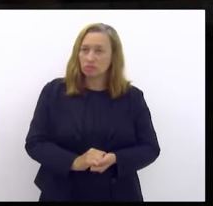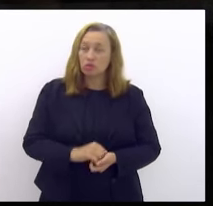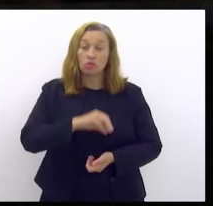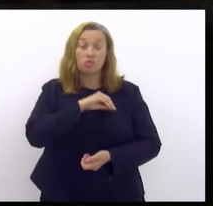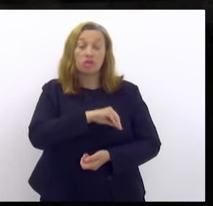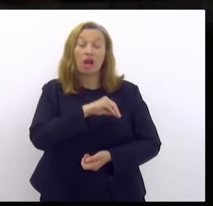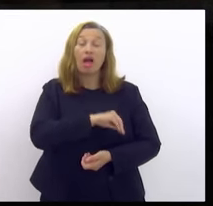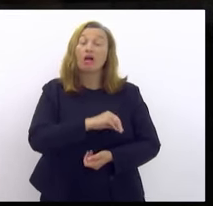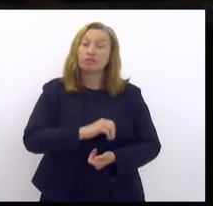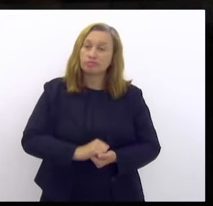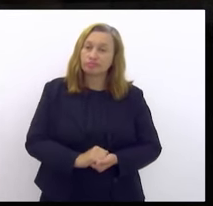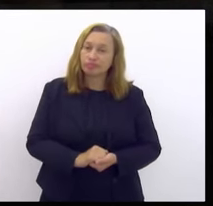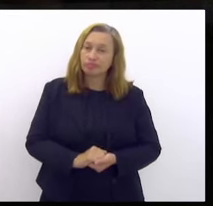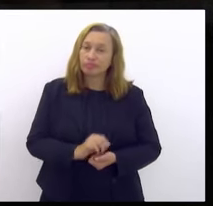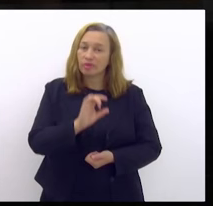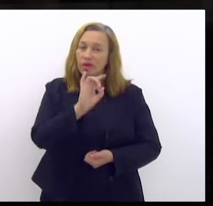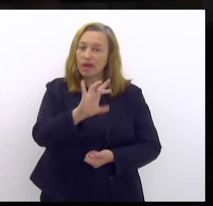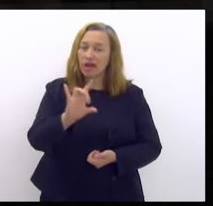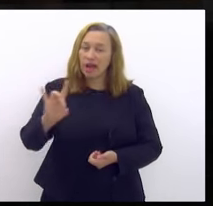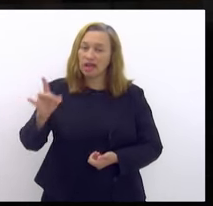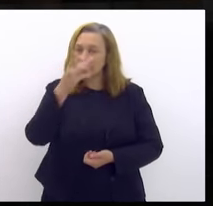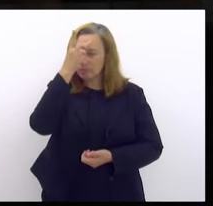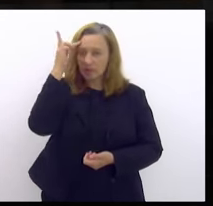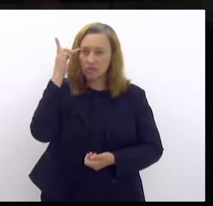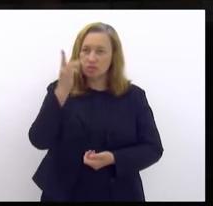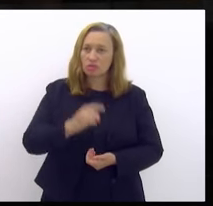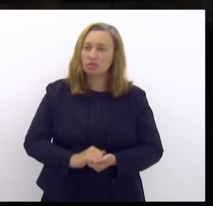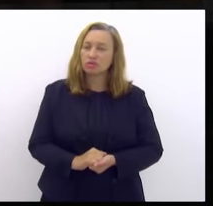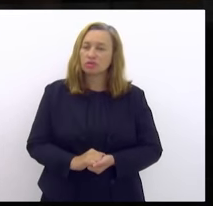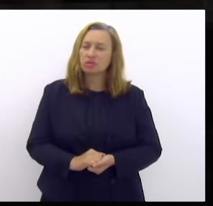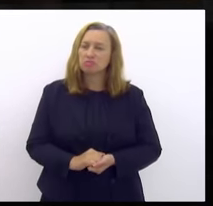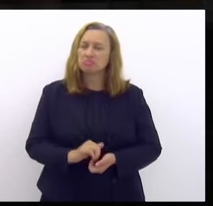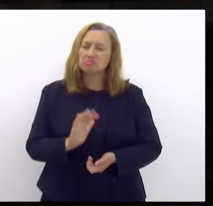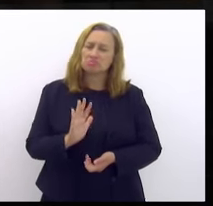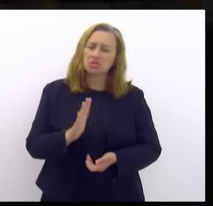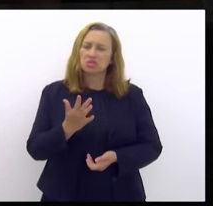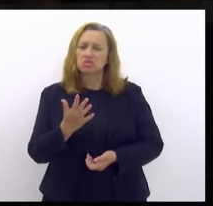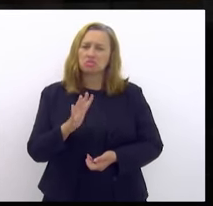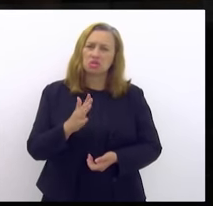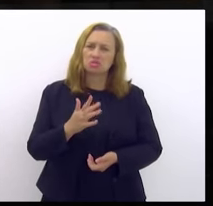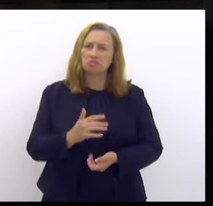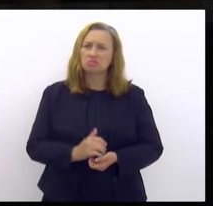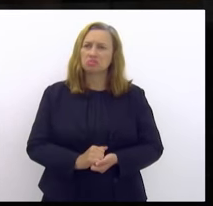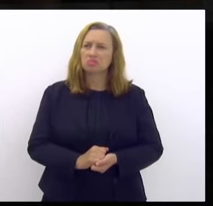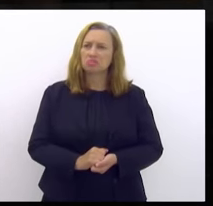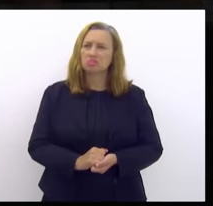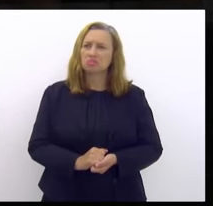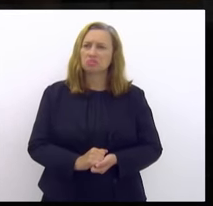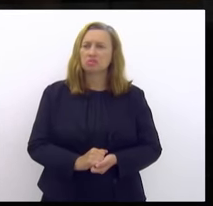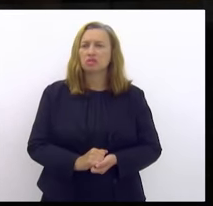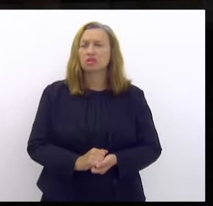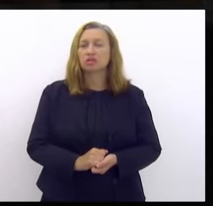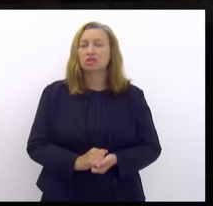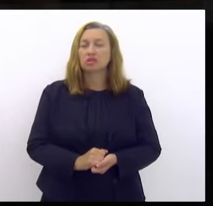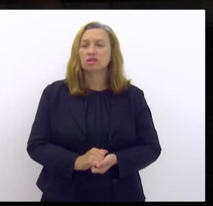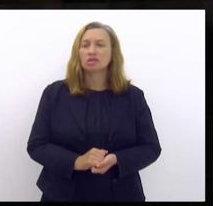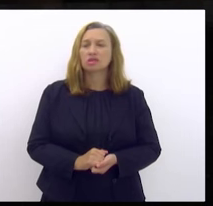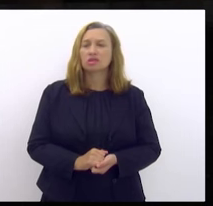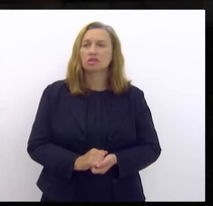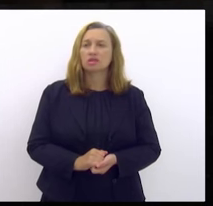ganharia cada cargo comissionado. O valor é